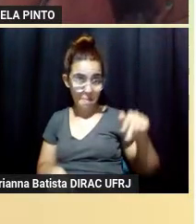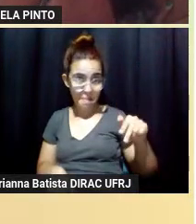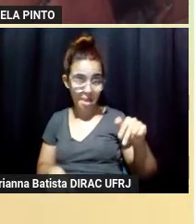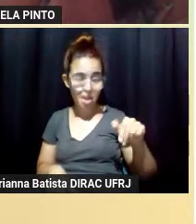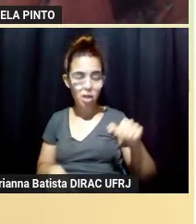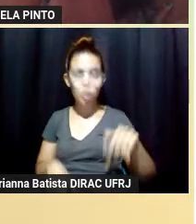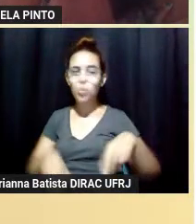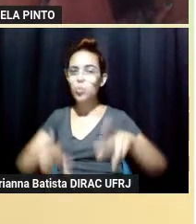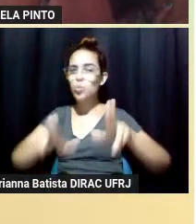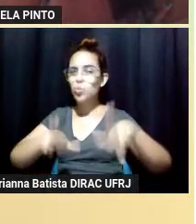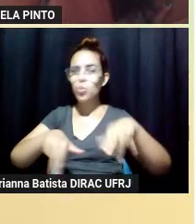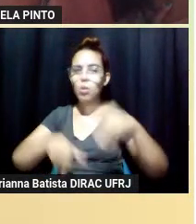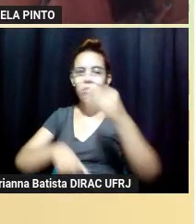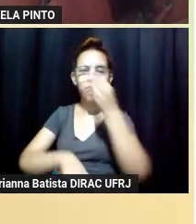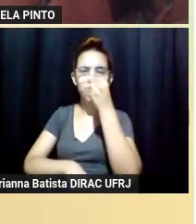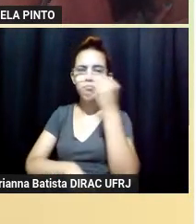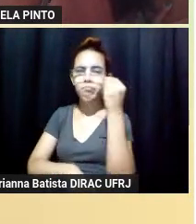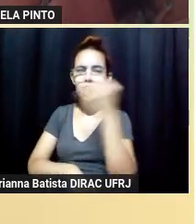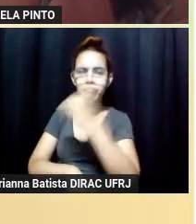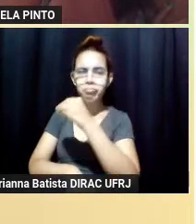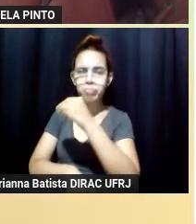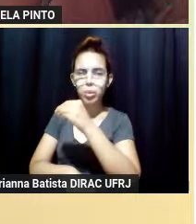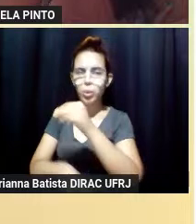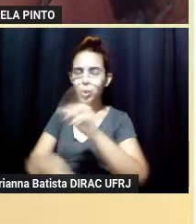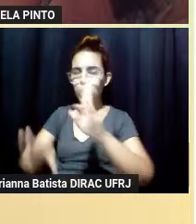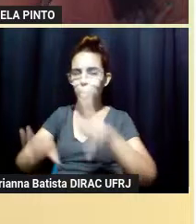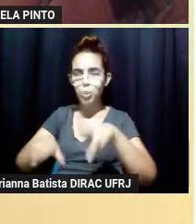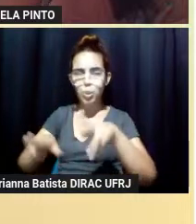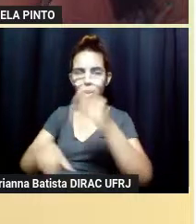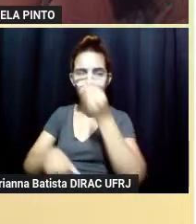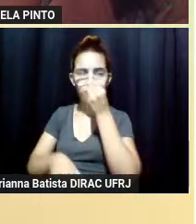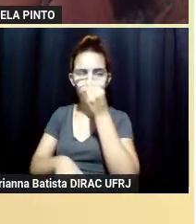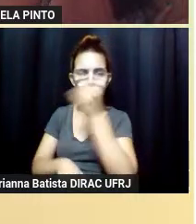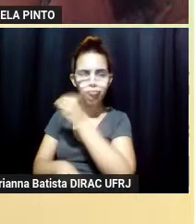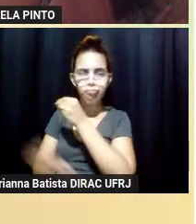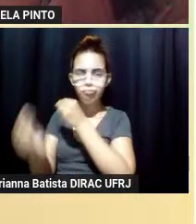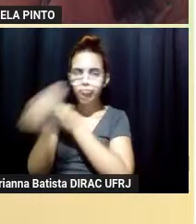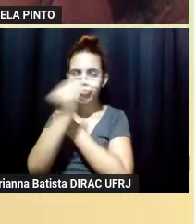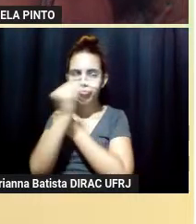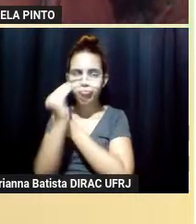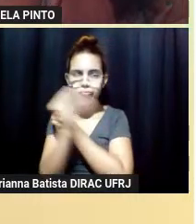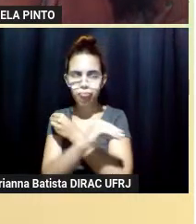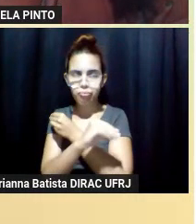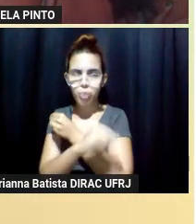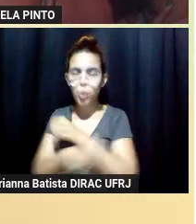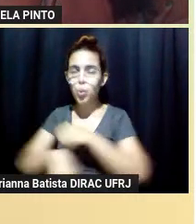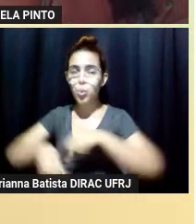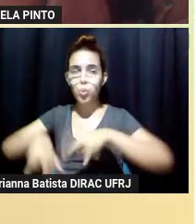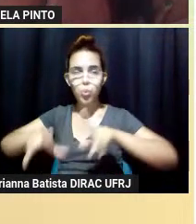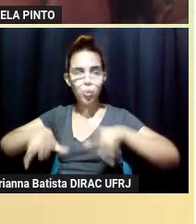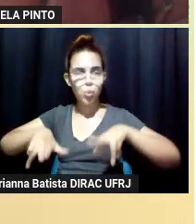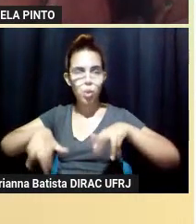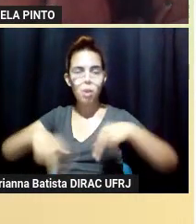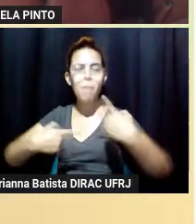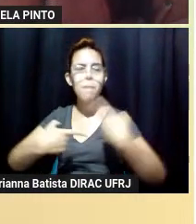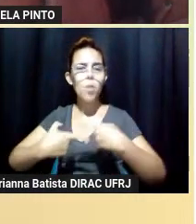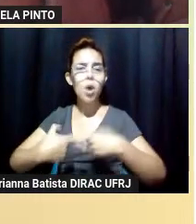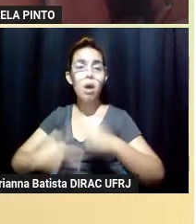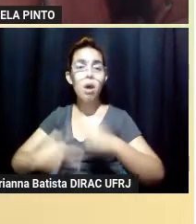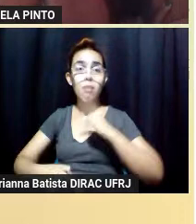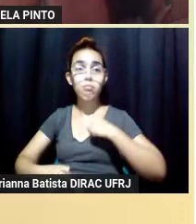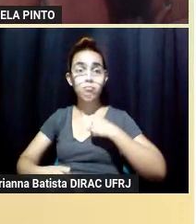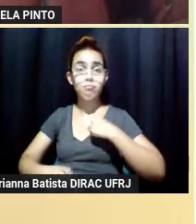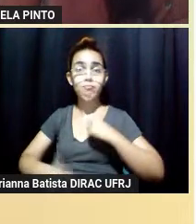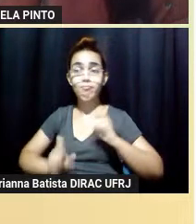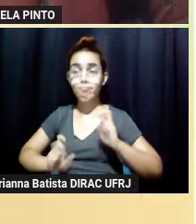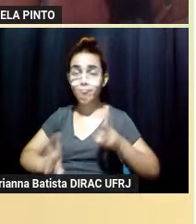Talvez nunca tenham se furtado porque eu sempre deixei para eles fazerem também, né? Eu